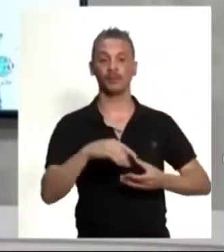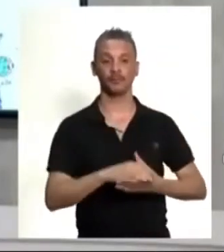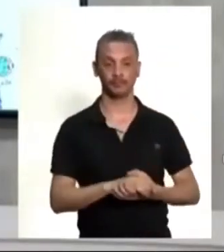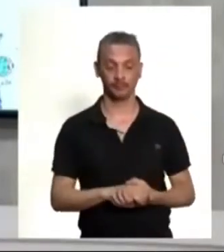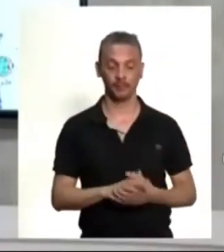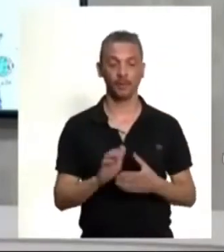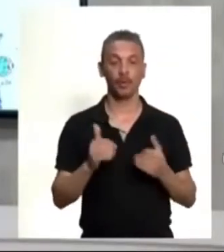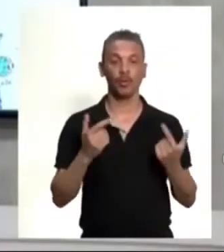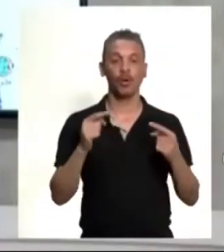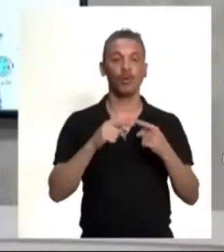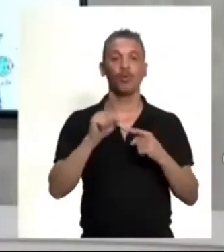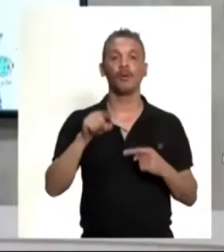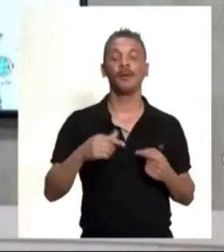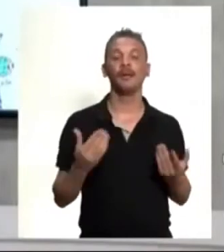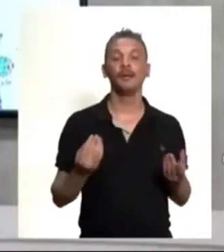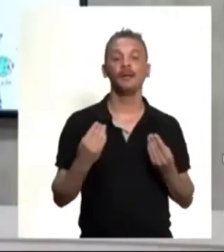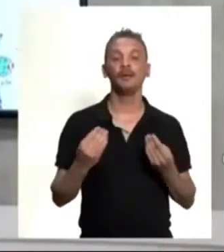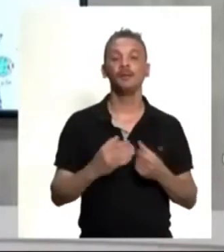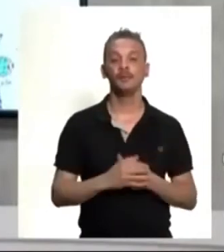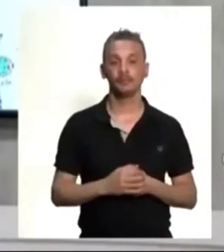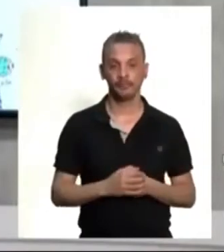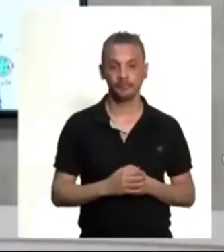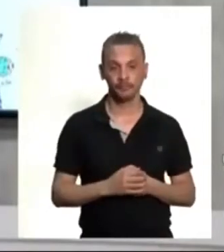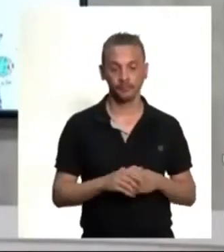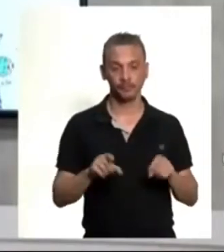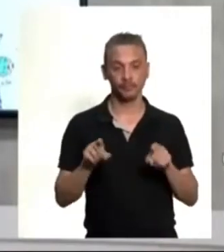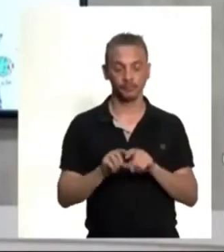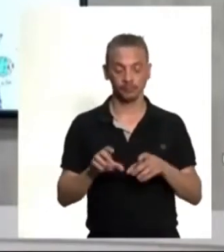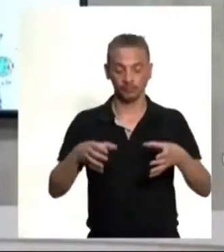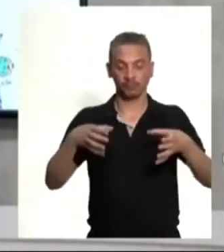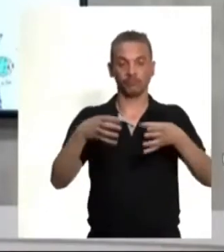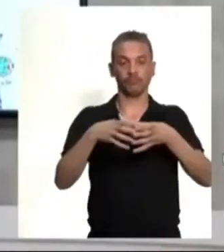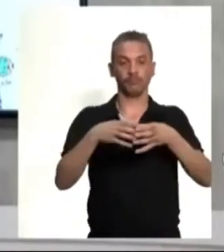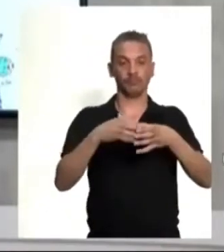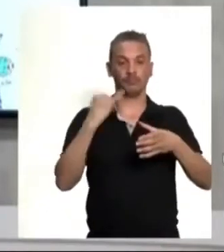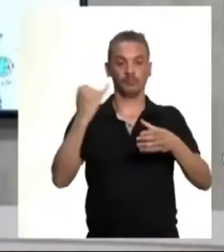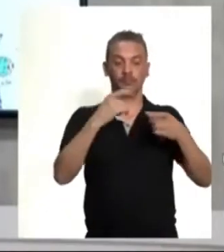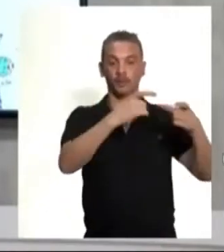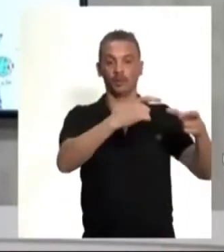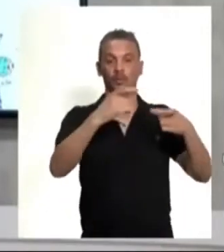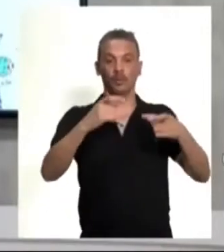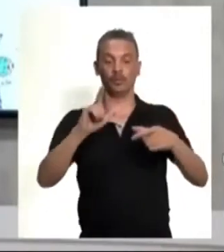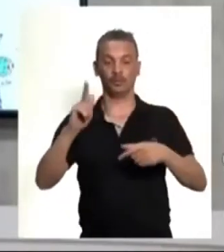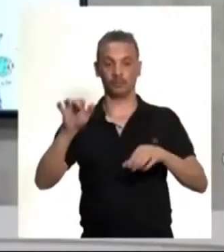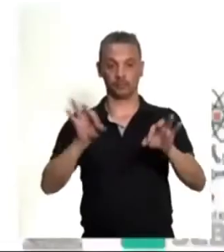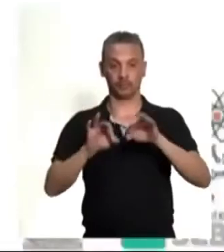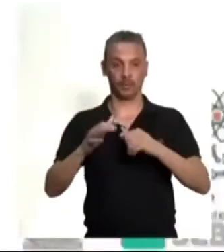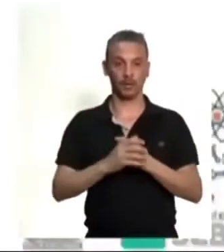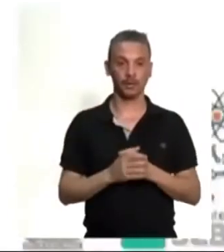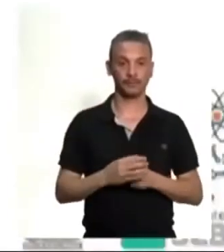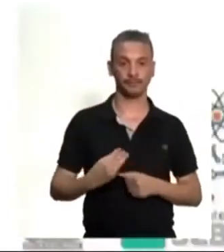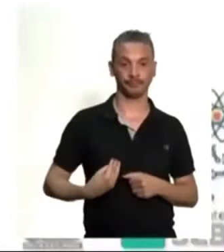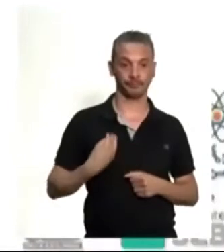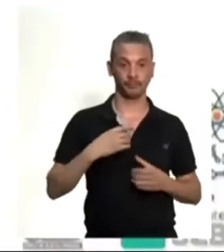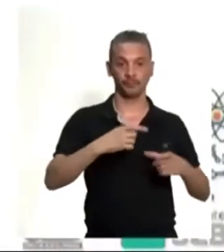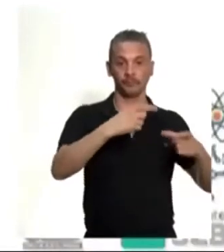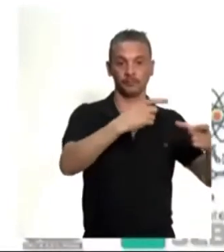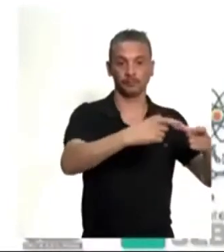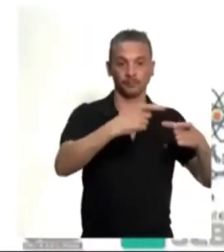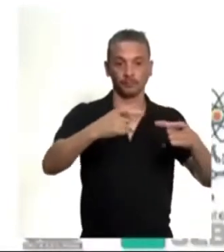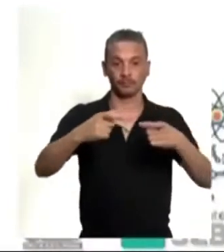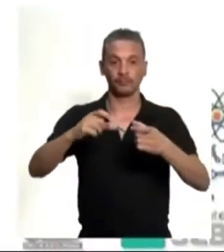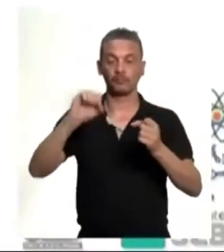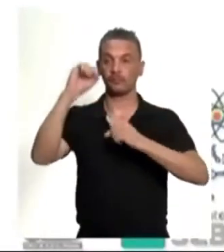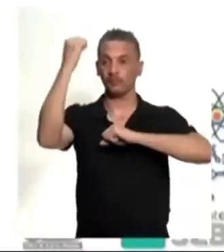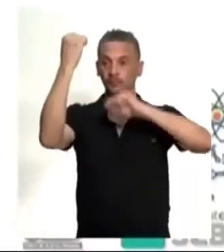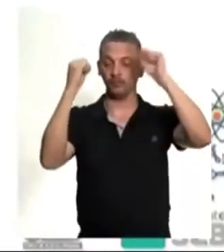é o critério que rege a hierarquia urbana? É o grau de polarização do espaço geográfico. A existência de distritos industriais não é